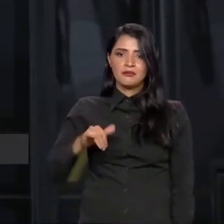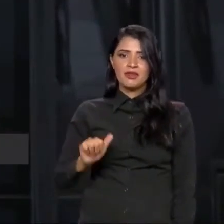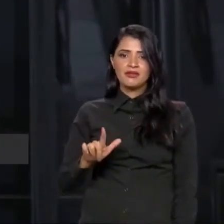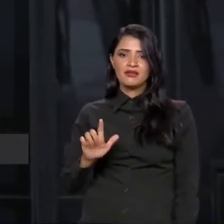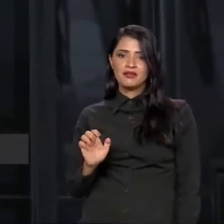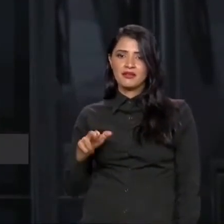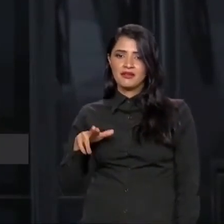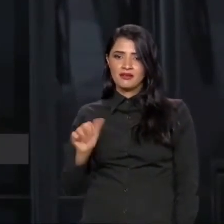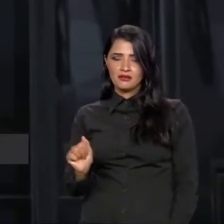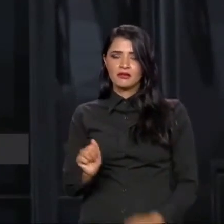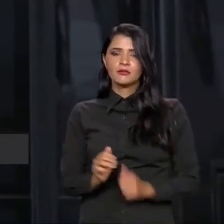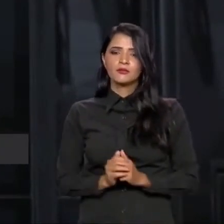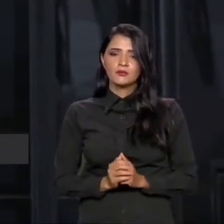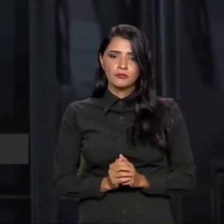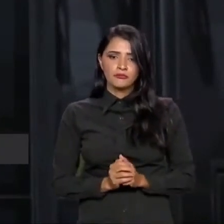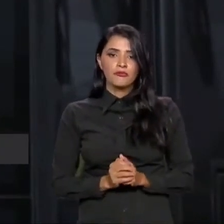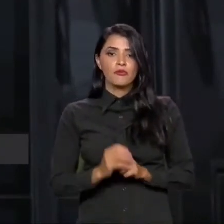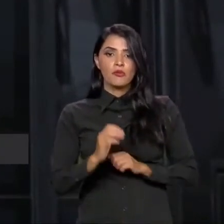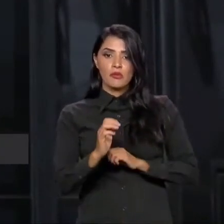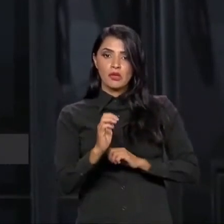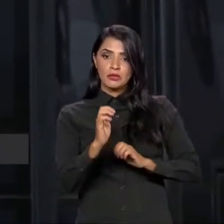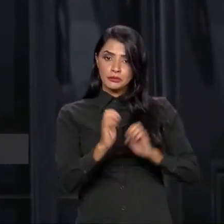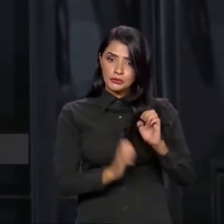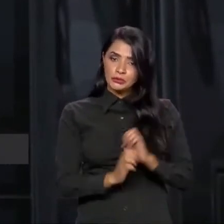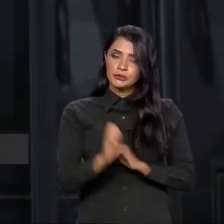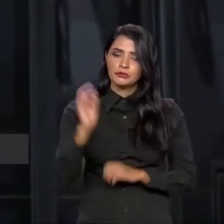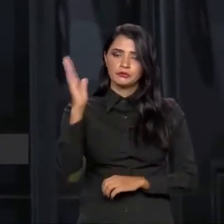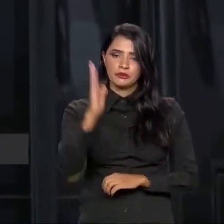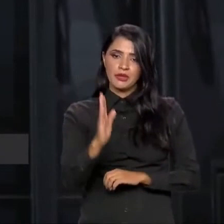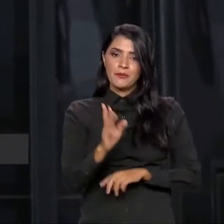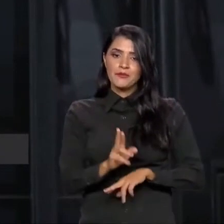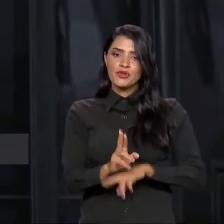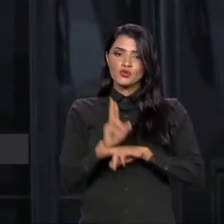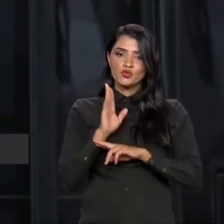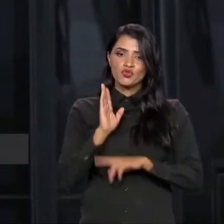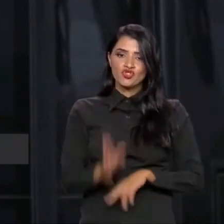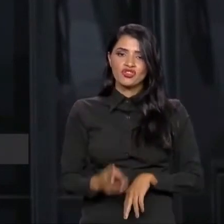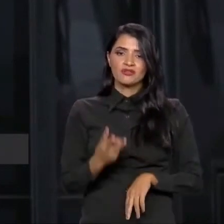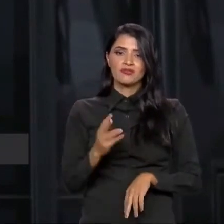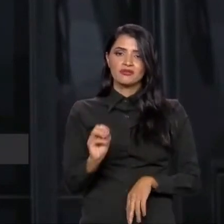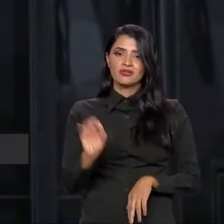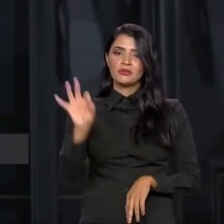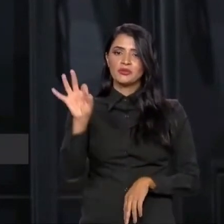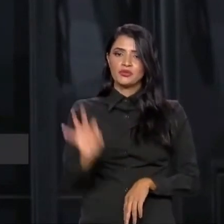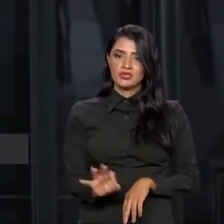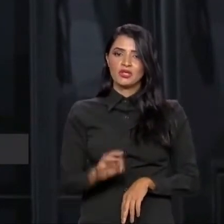A indústria brasileira já representou 30% do PIB brasileiro.